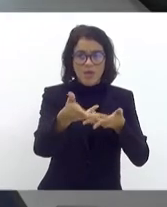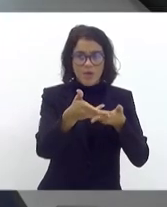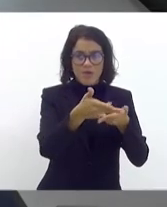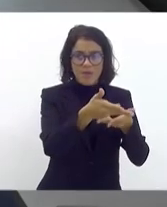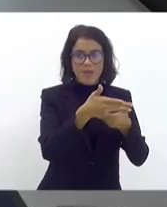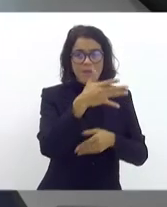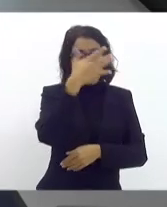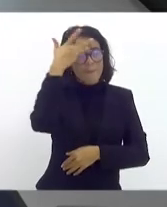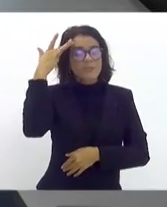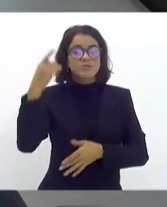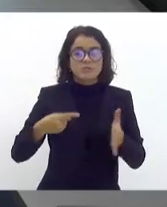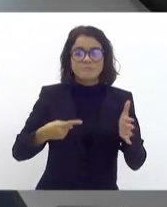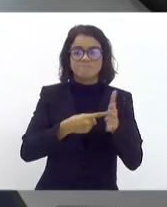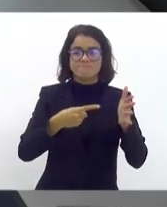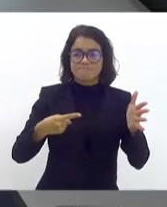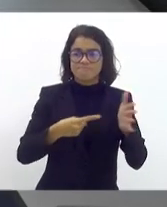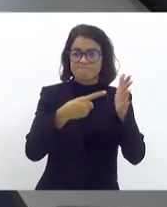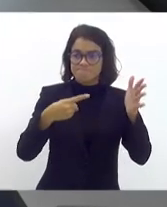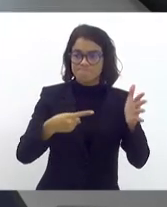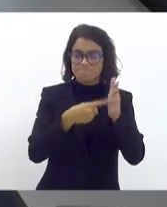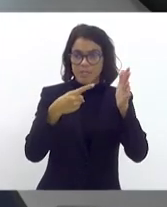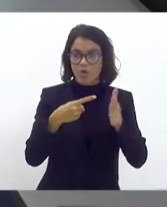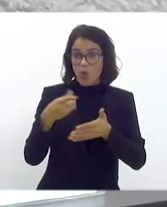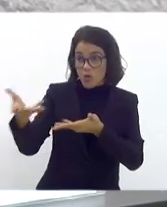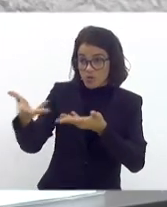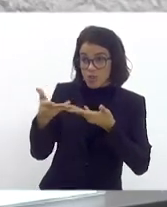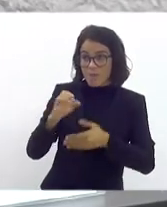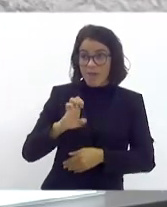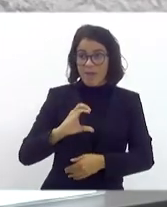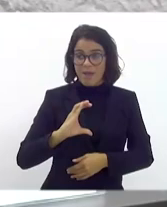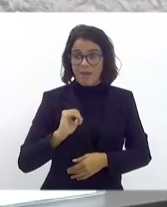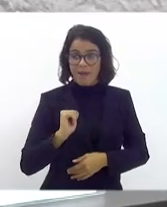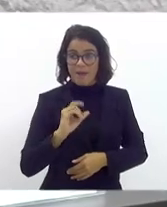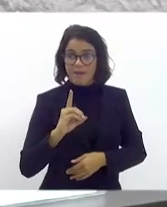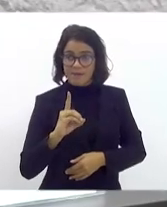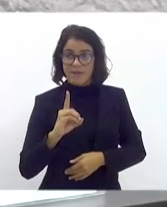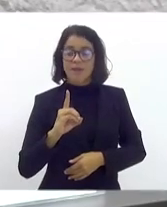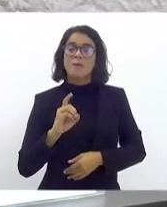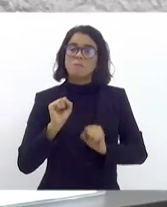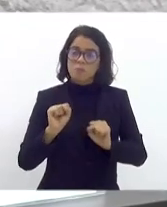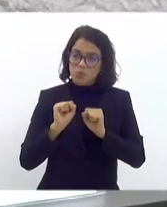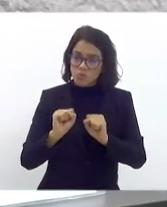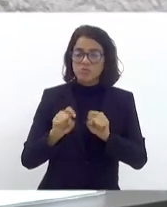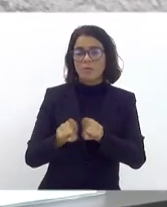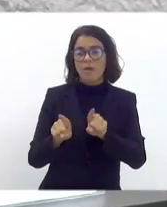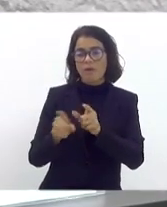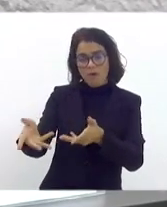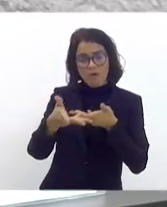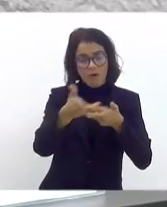que reclamaram do ECAD. Para a gente ter, quando chamar o ECAD também, e talvez as pessoas que reclamam até antes, para a gente